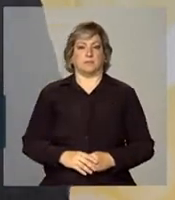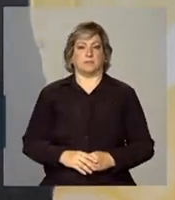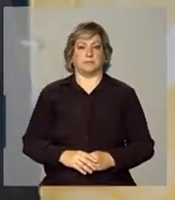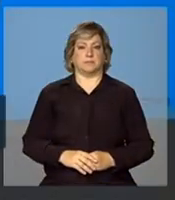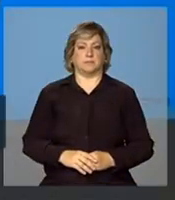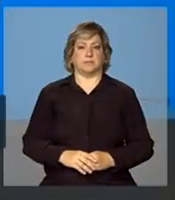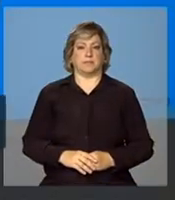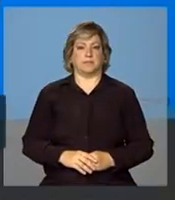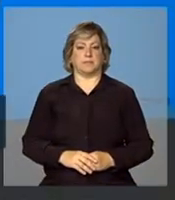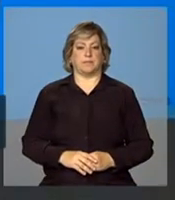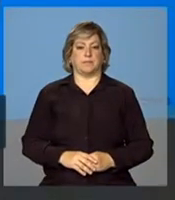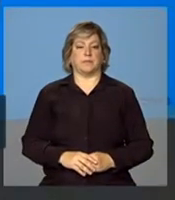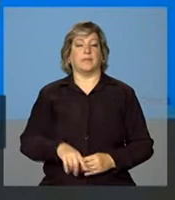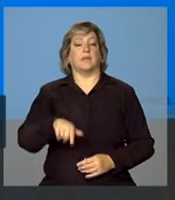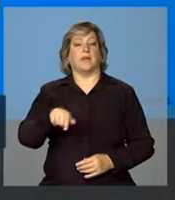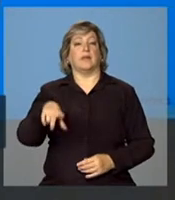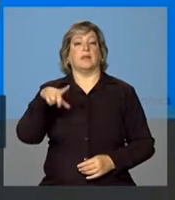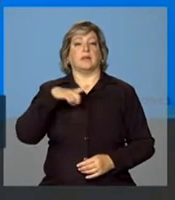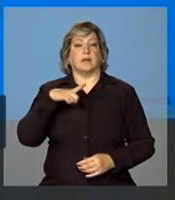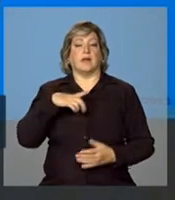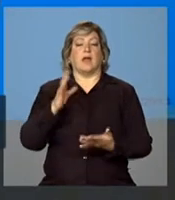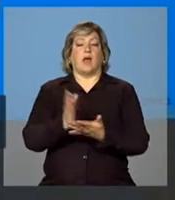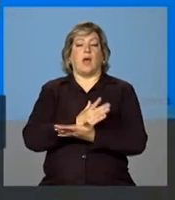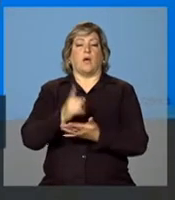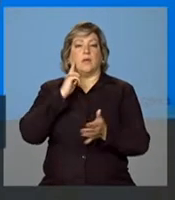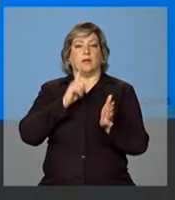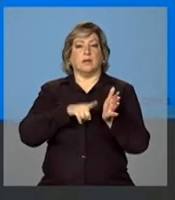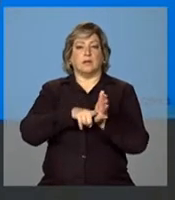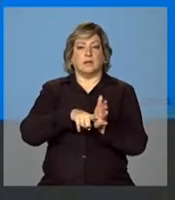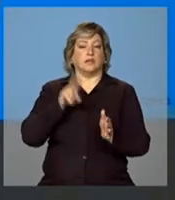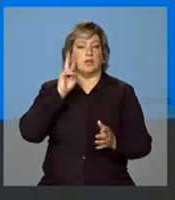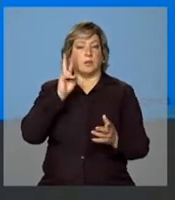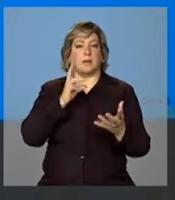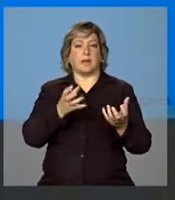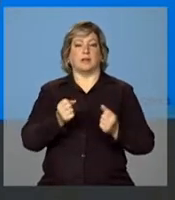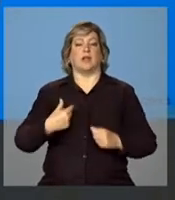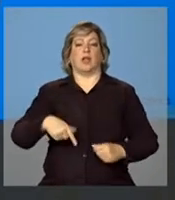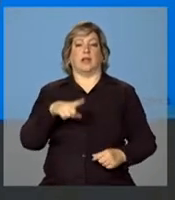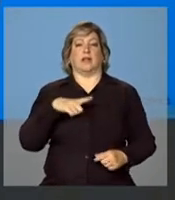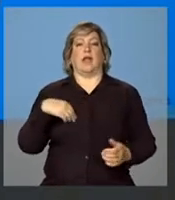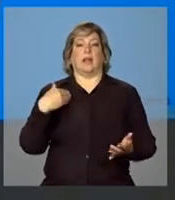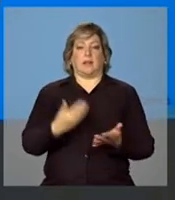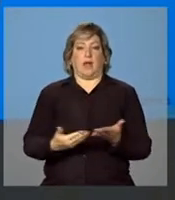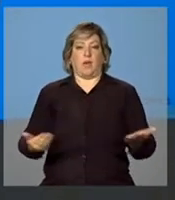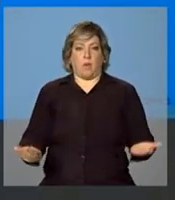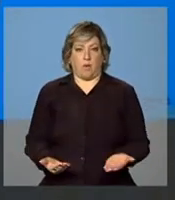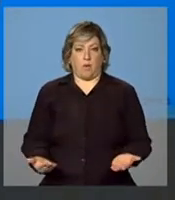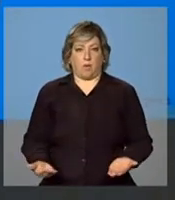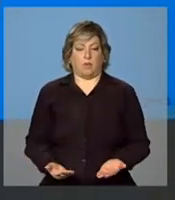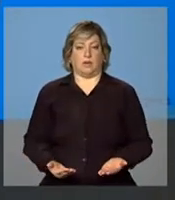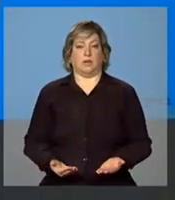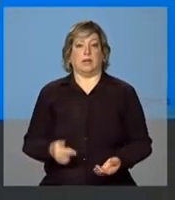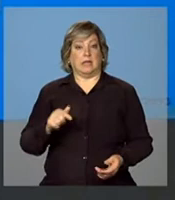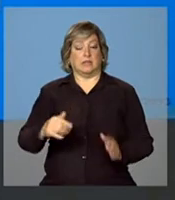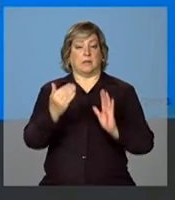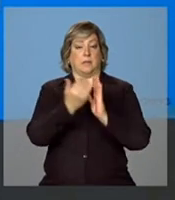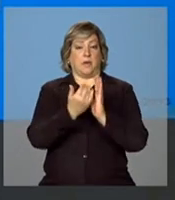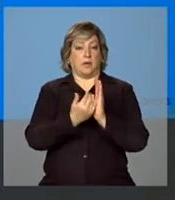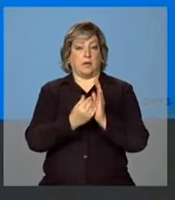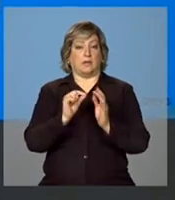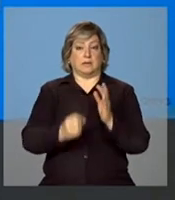Aqui eu tenho algumas estatísticas em relação às adesões que nós já temos até agora. Então, apesar do programa ter sido